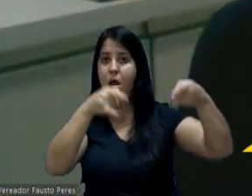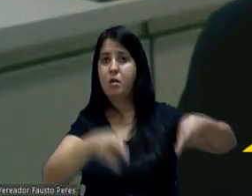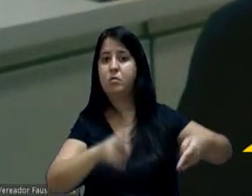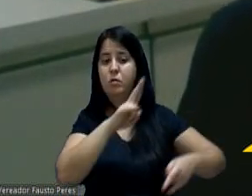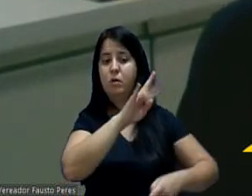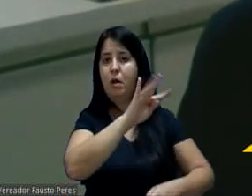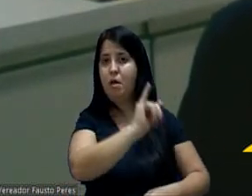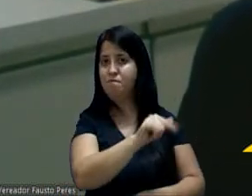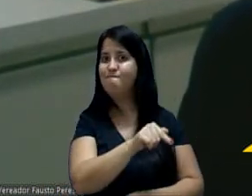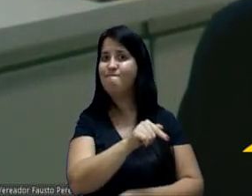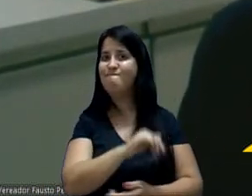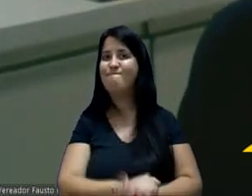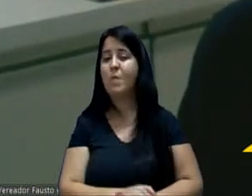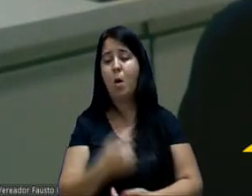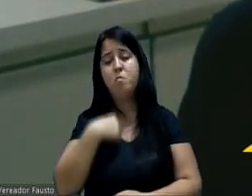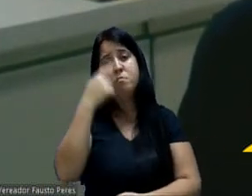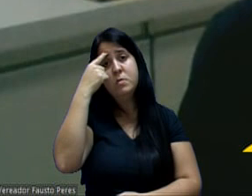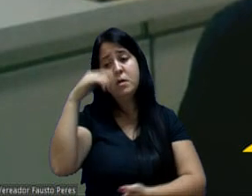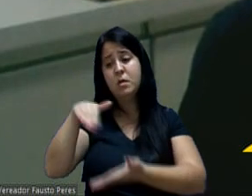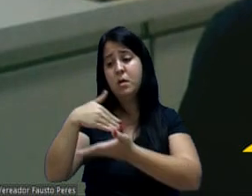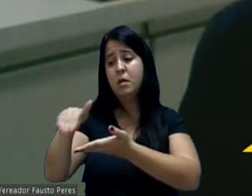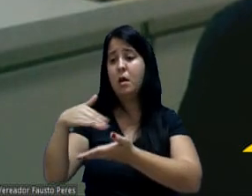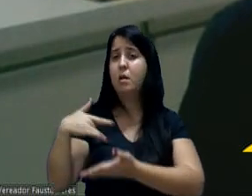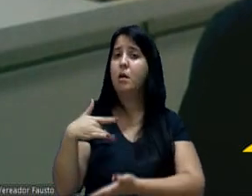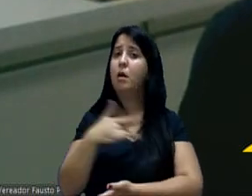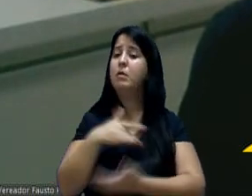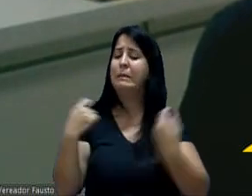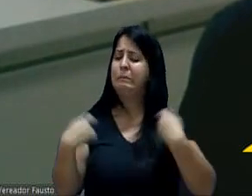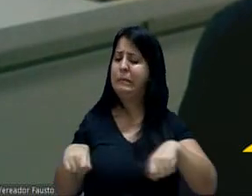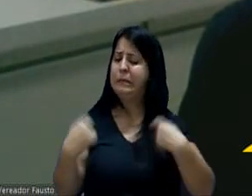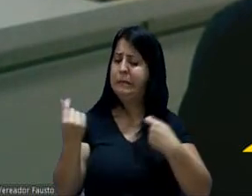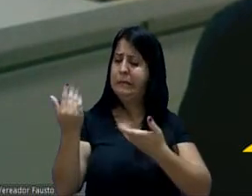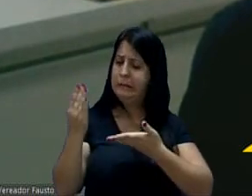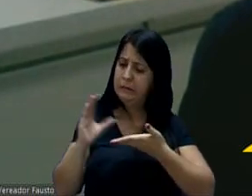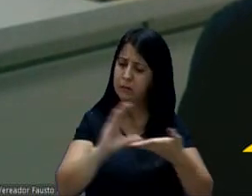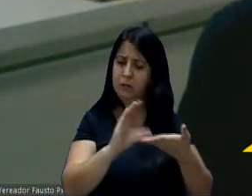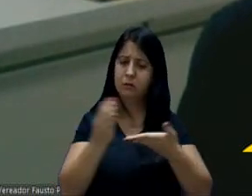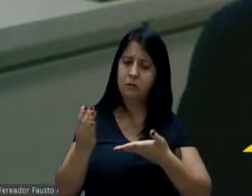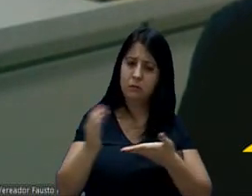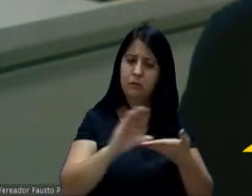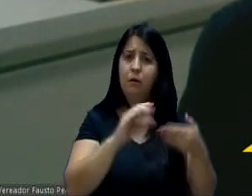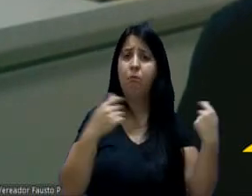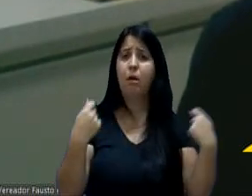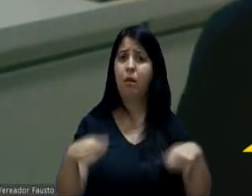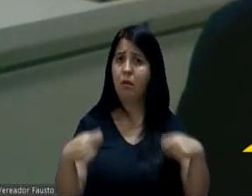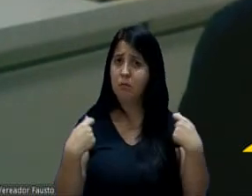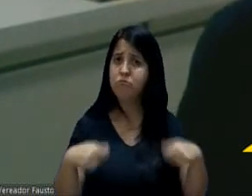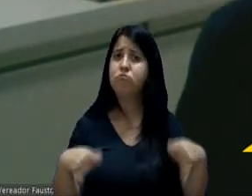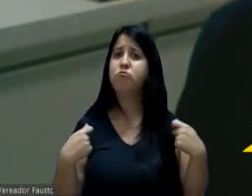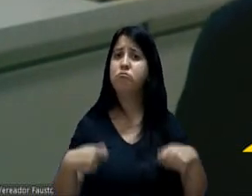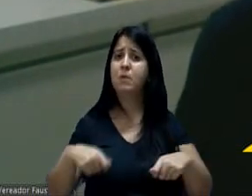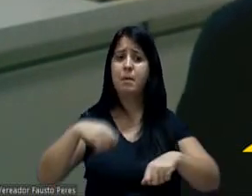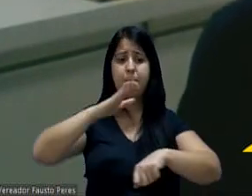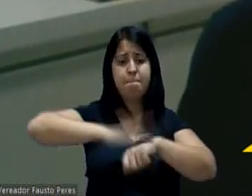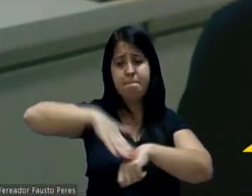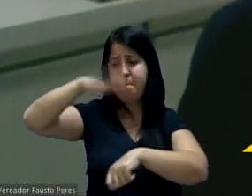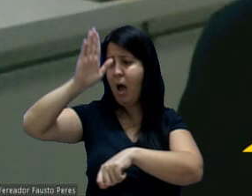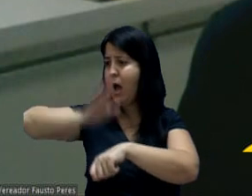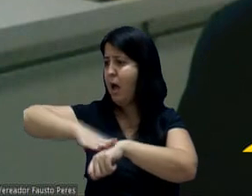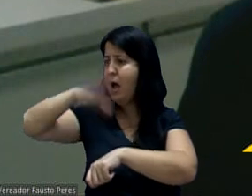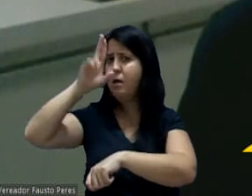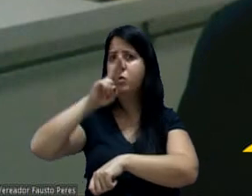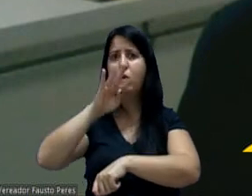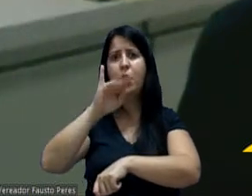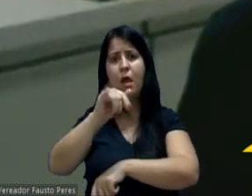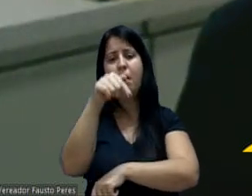dizer, eu acho que a Secretaria de Saúde vai depender de muito recurso aí para poder instalar mais UTIs aqui em Sorocaba, para